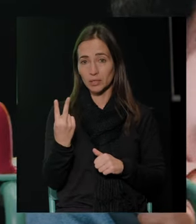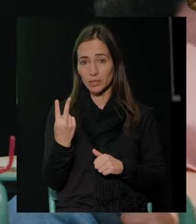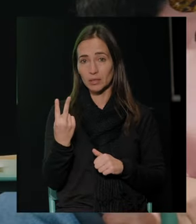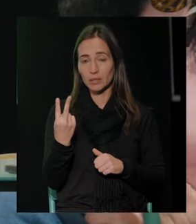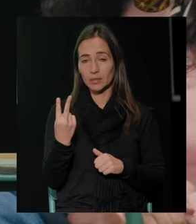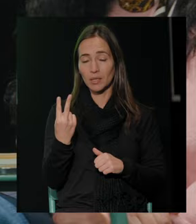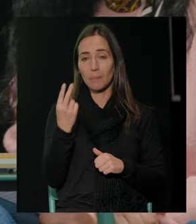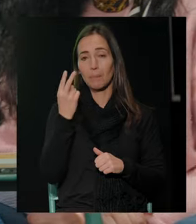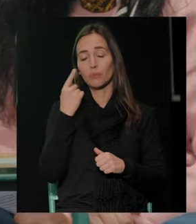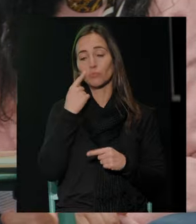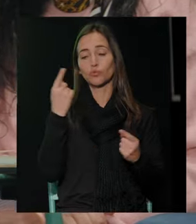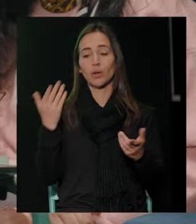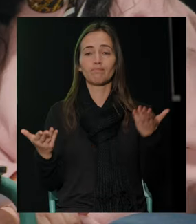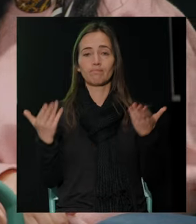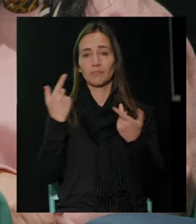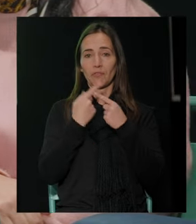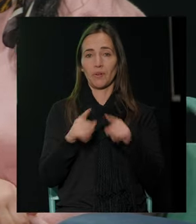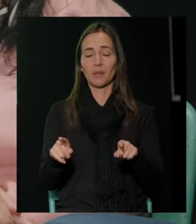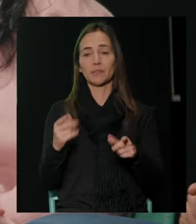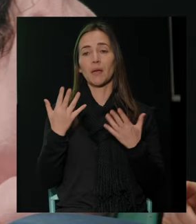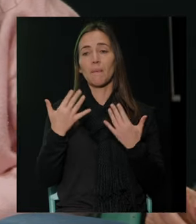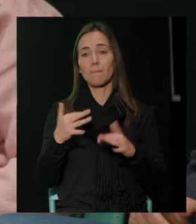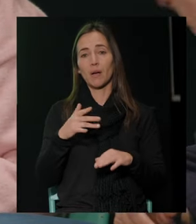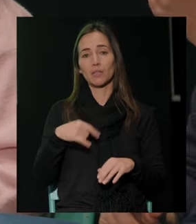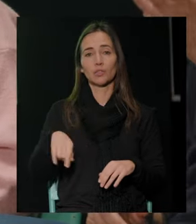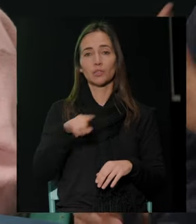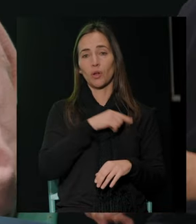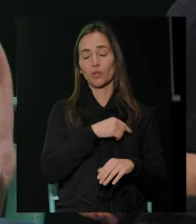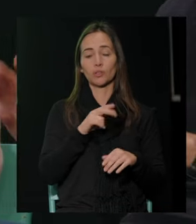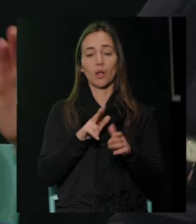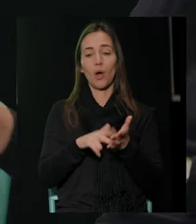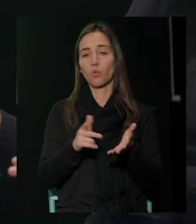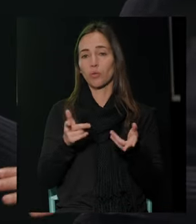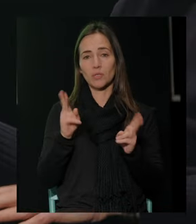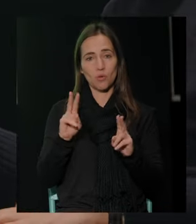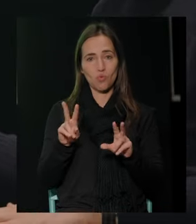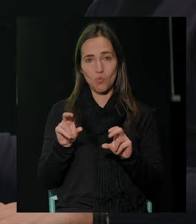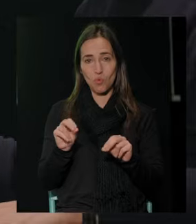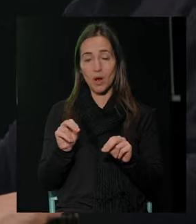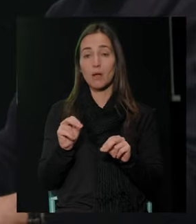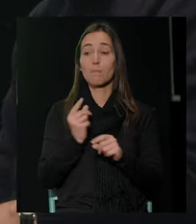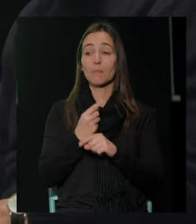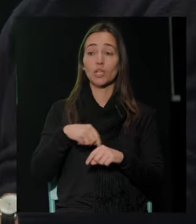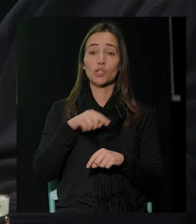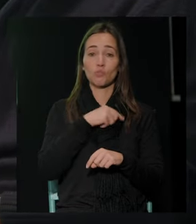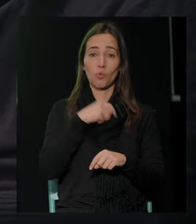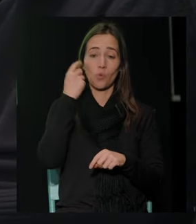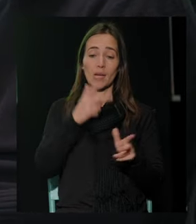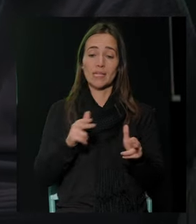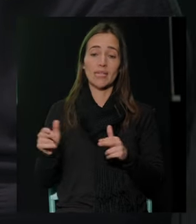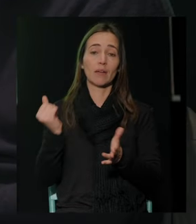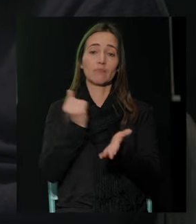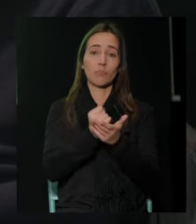para relatar os contrastes, mas nunca tivemos autorização, mesmo tendo o selo da Gulbenkian, nunca